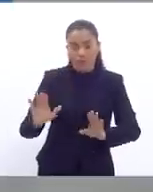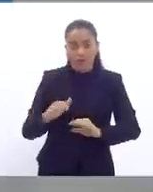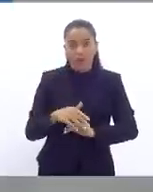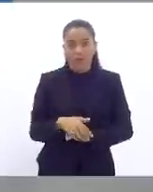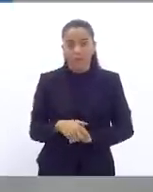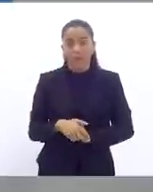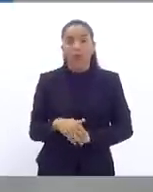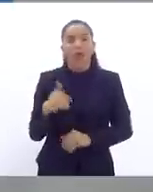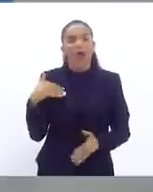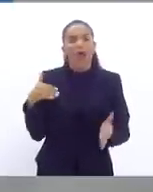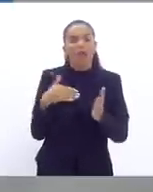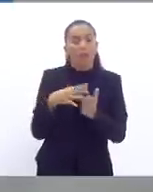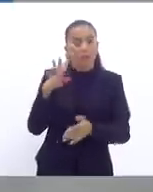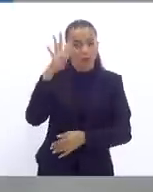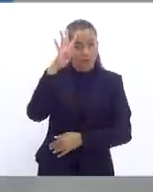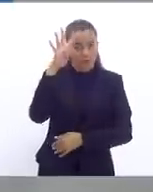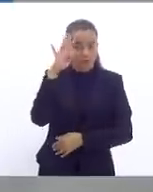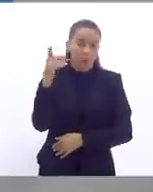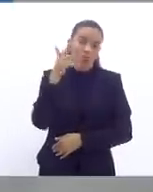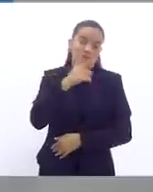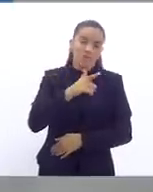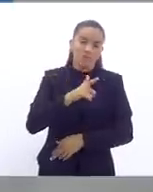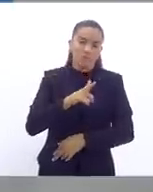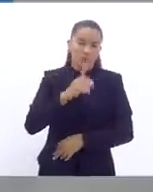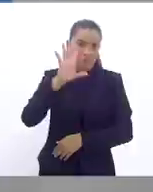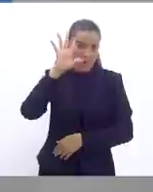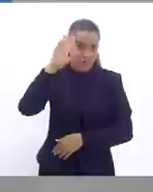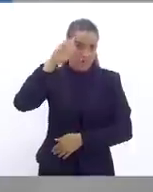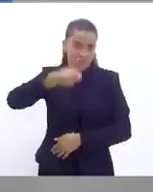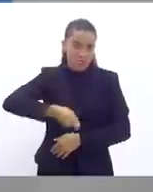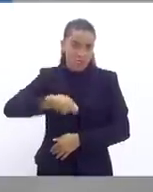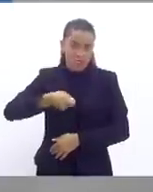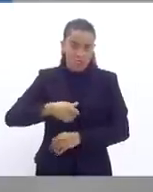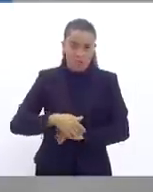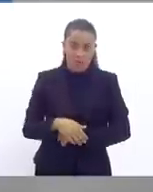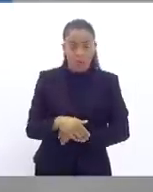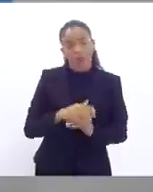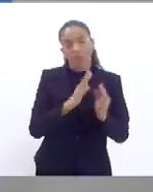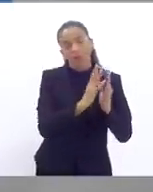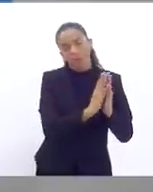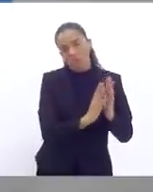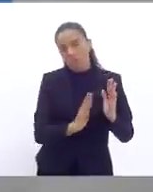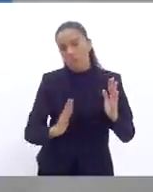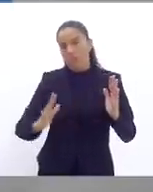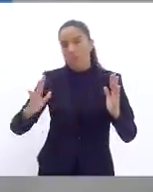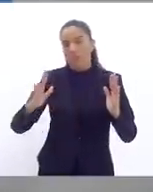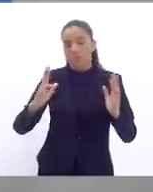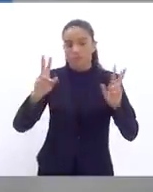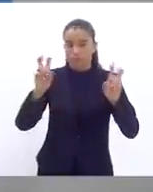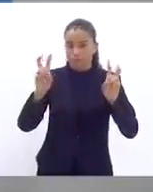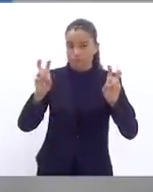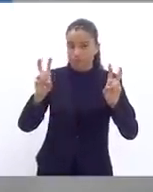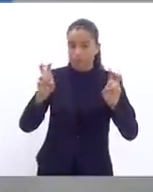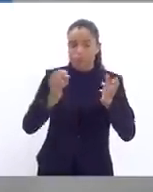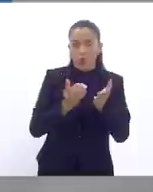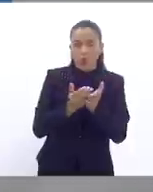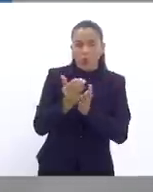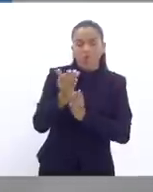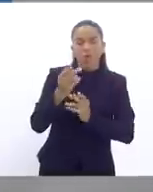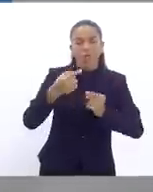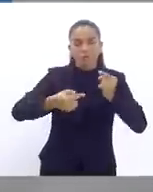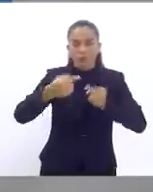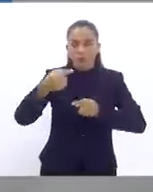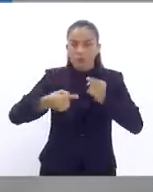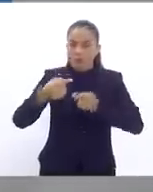até a quarta-feira teremos uma decisão quanto a isso no decorrer desse tema né quando começou a se